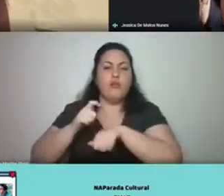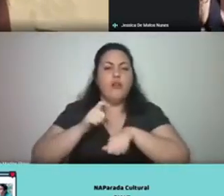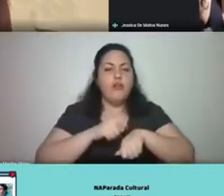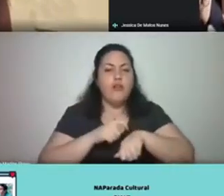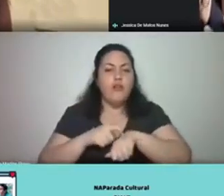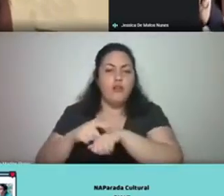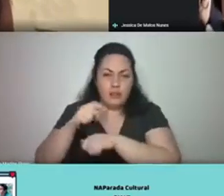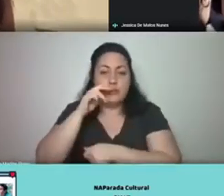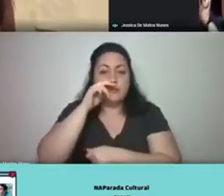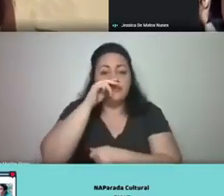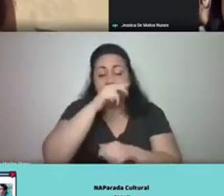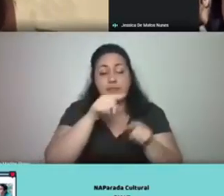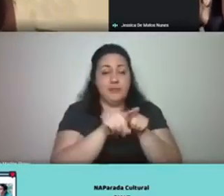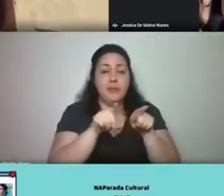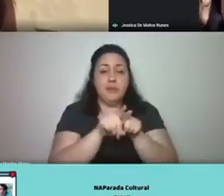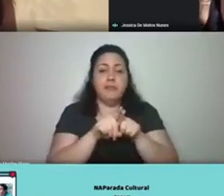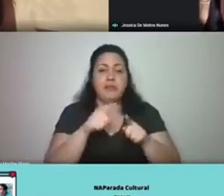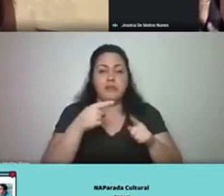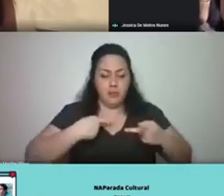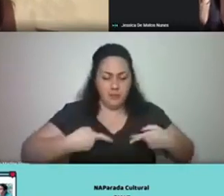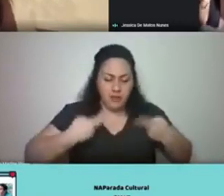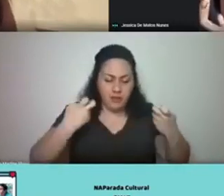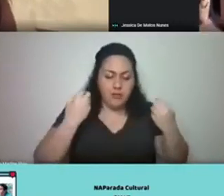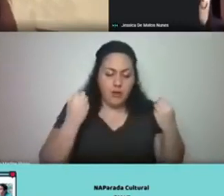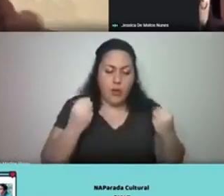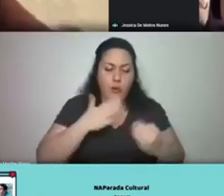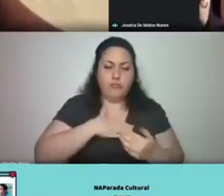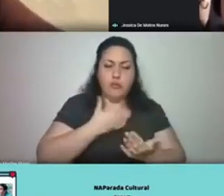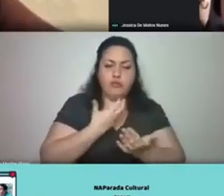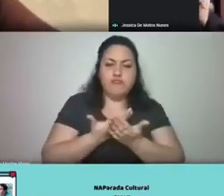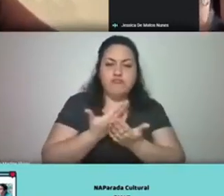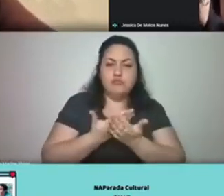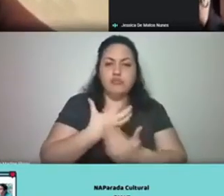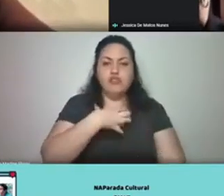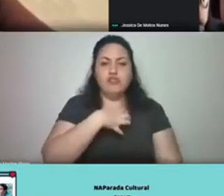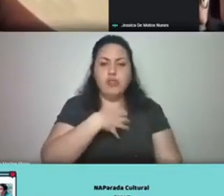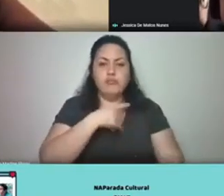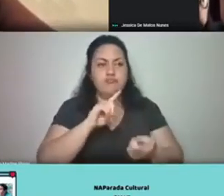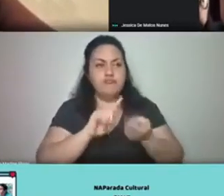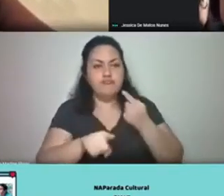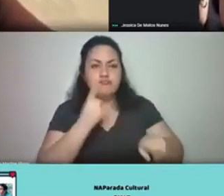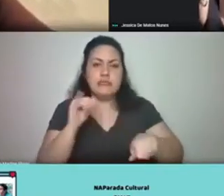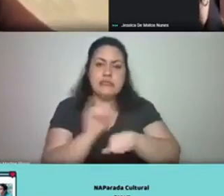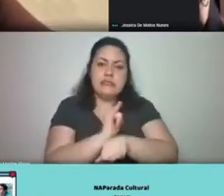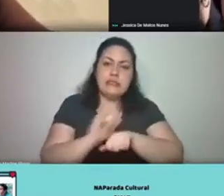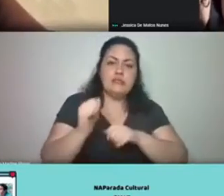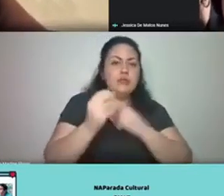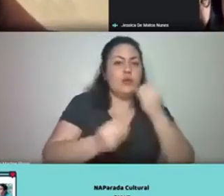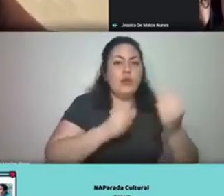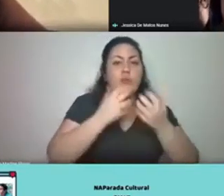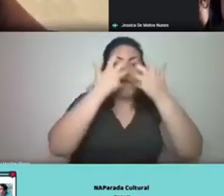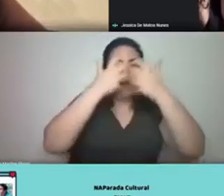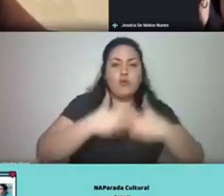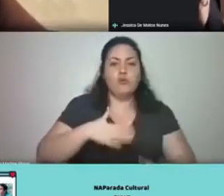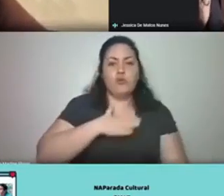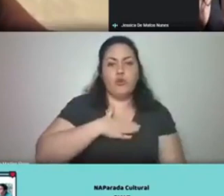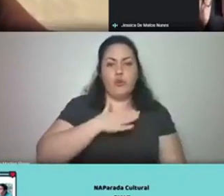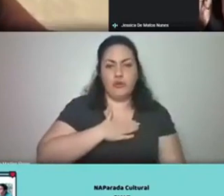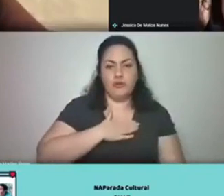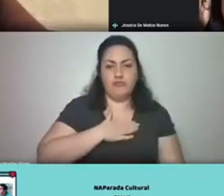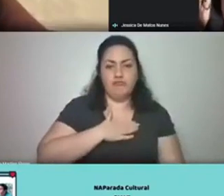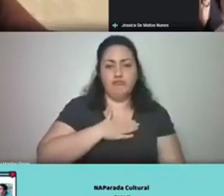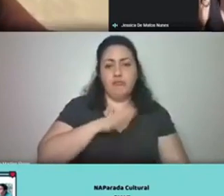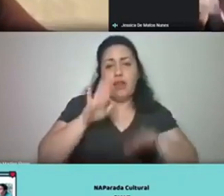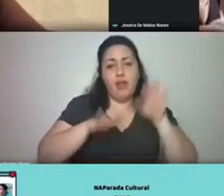entendendo qual é a nossa forma de funcionar, o que a gente tem mais facilidade, o que serve mais para nós. Às vezes um colega vai copiar